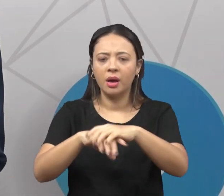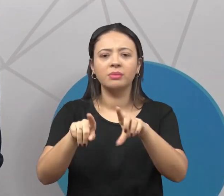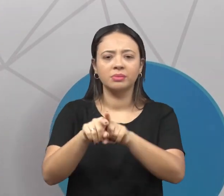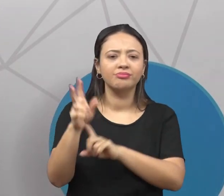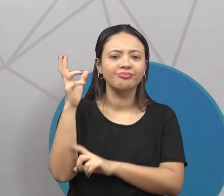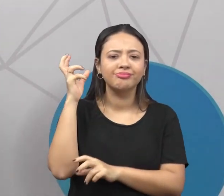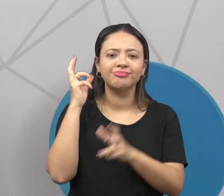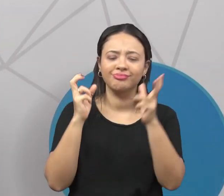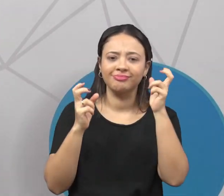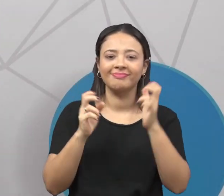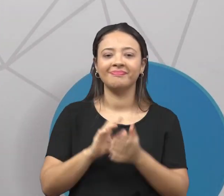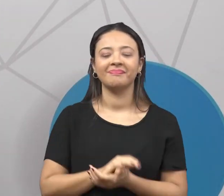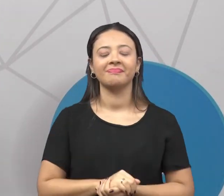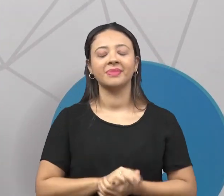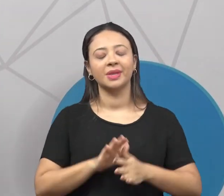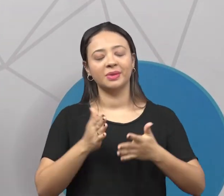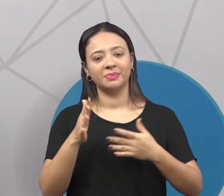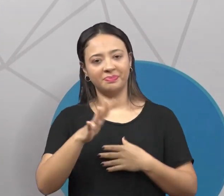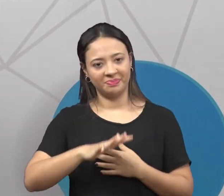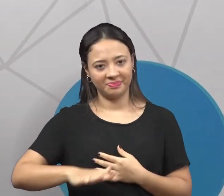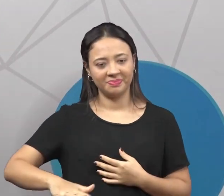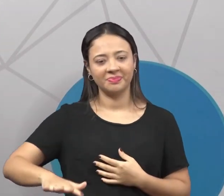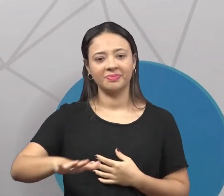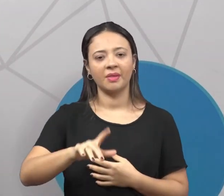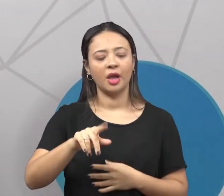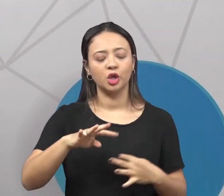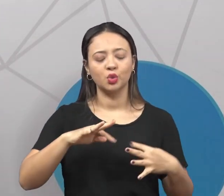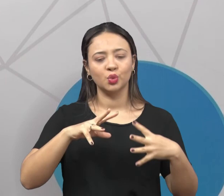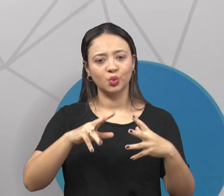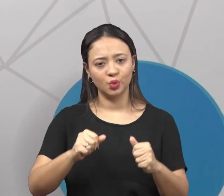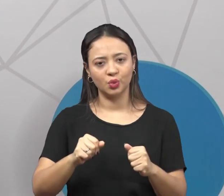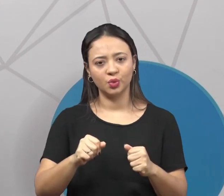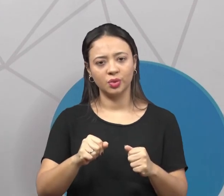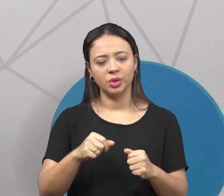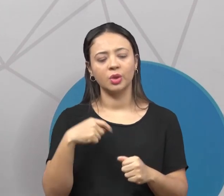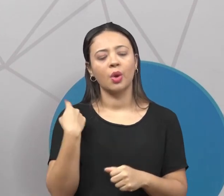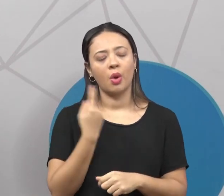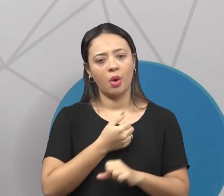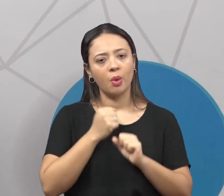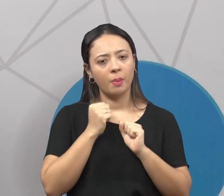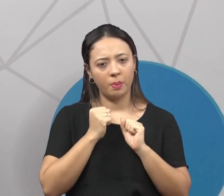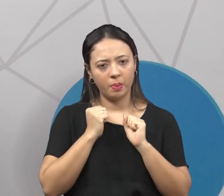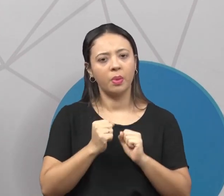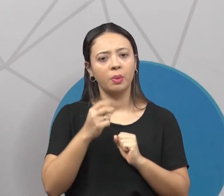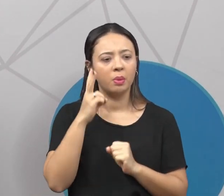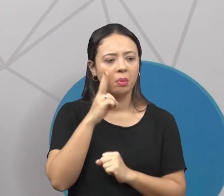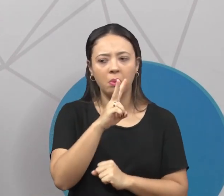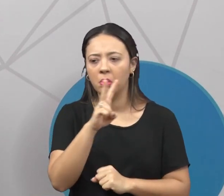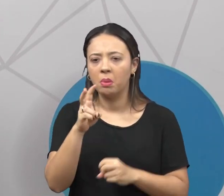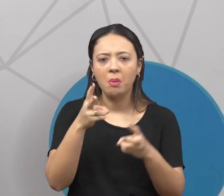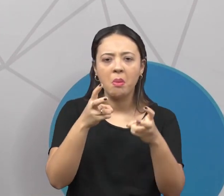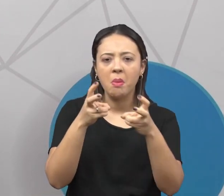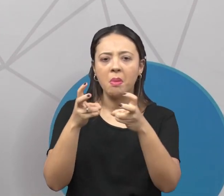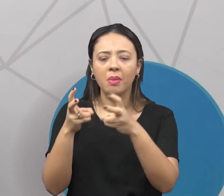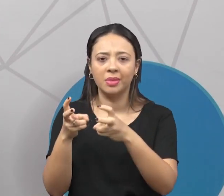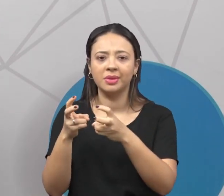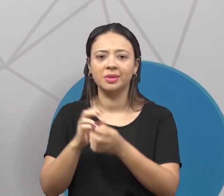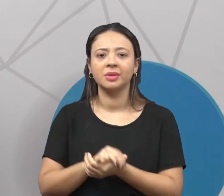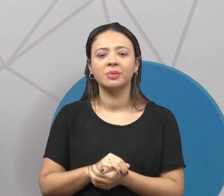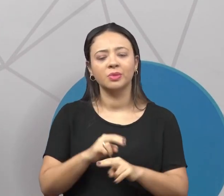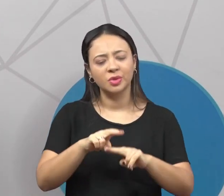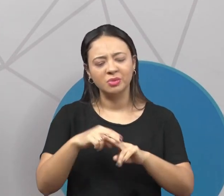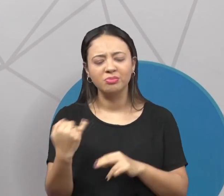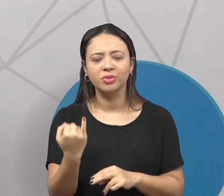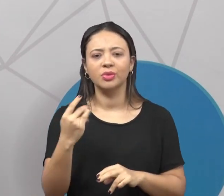Então, é isso, pessoal. Paisagem, como diz Milton Santos, é tudo aquilo que a nossa visão pode alcançar. Então, é muito importante essa relação